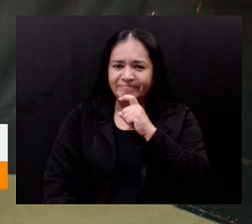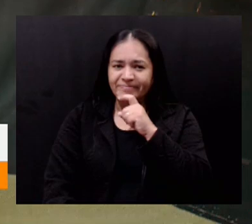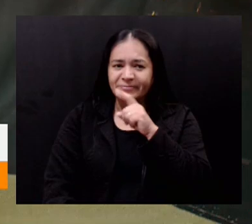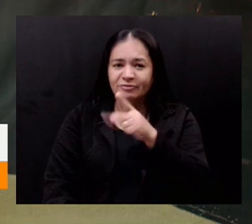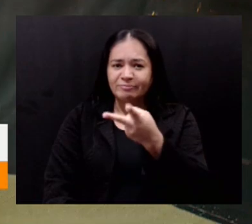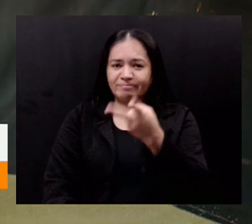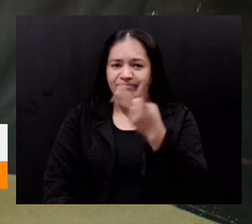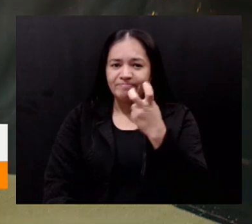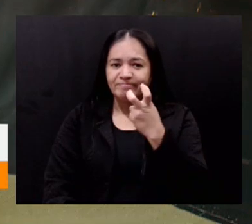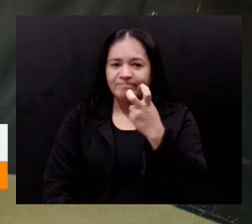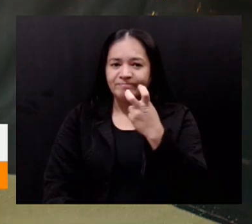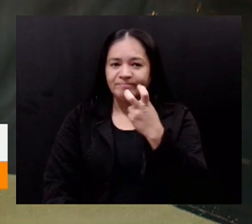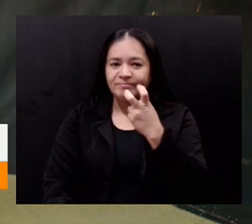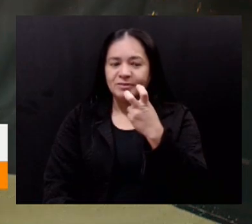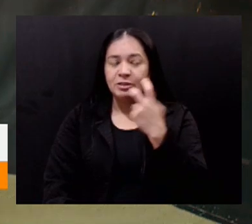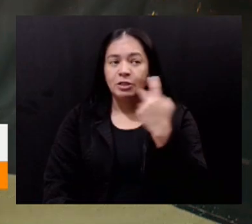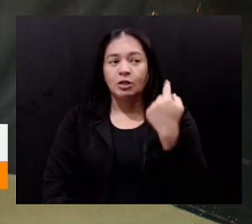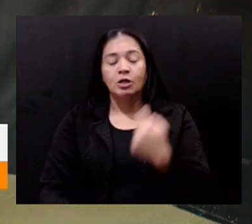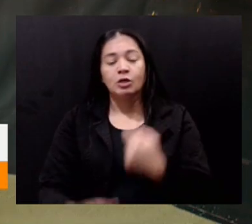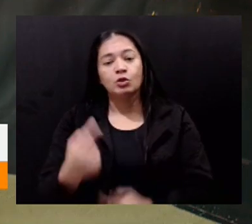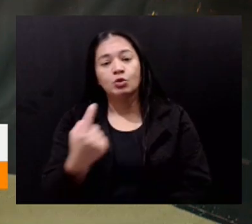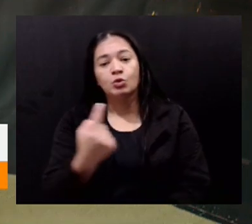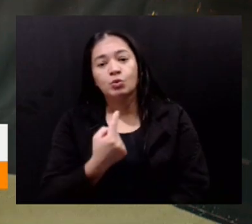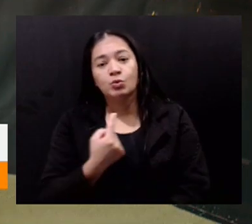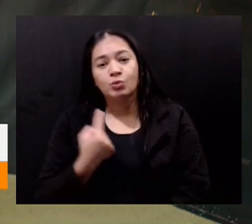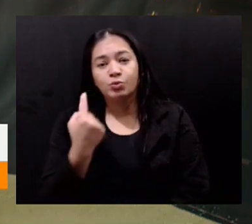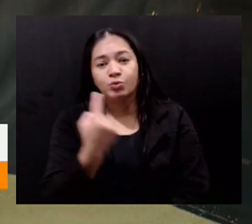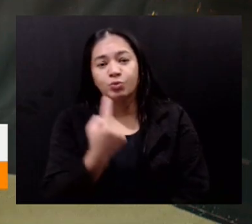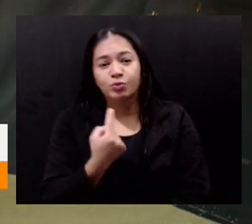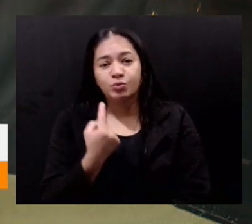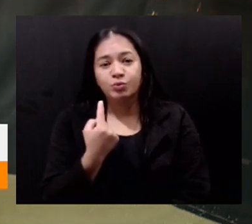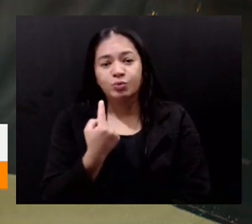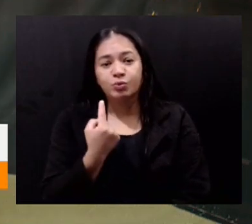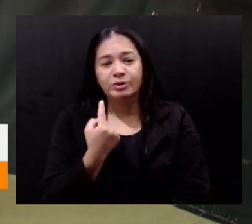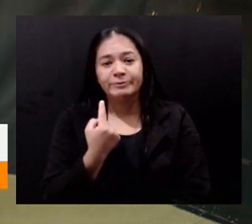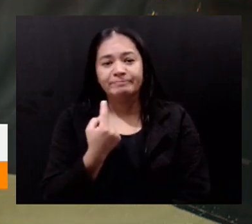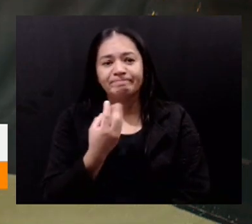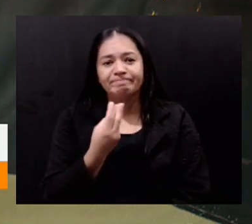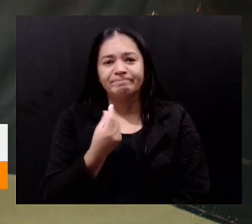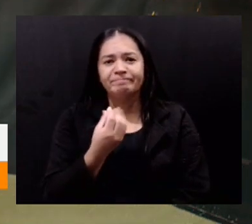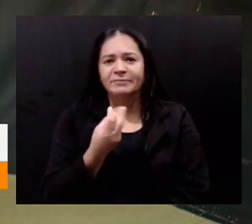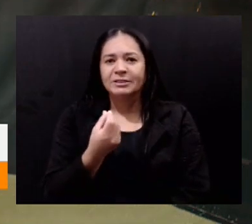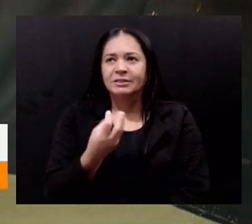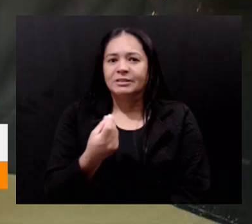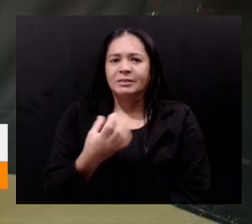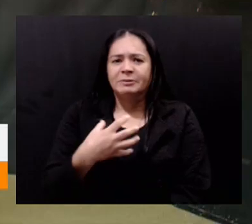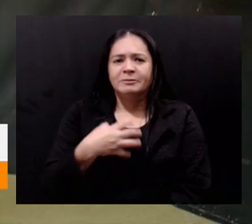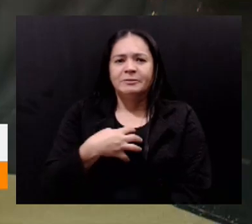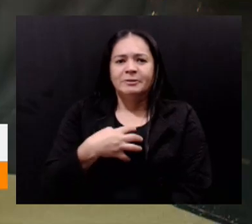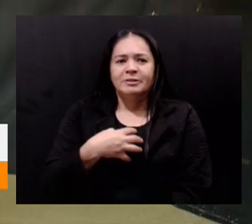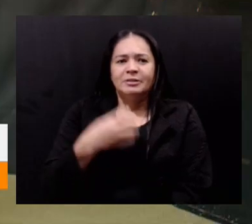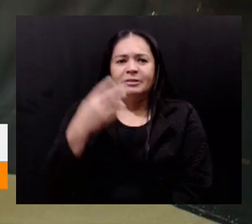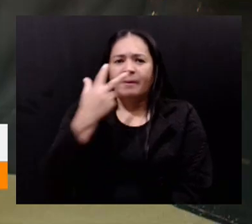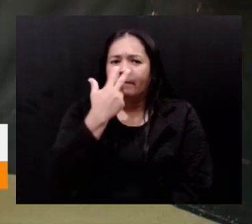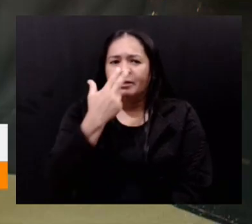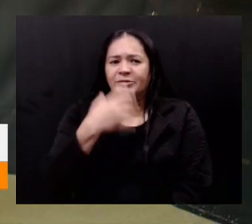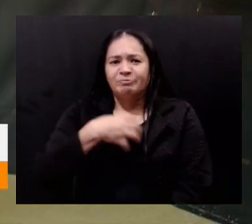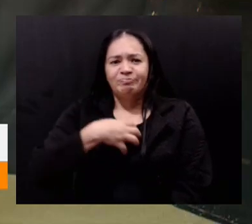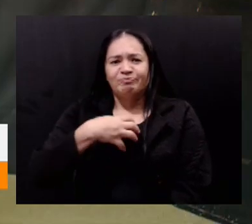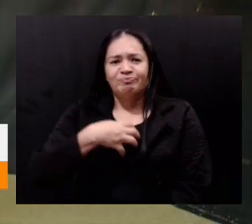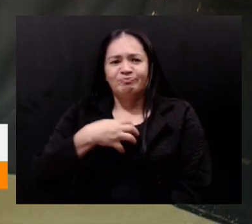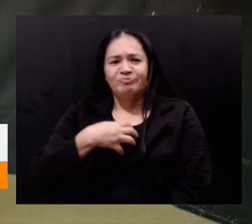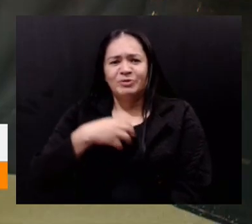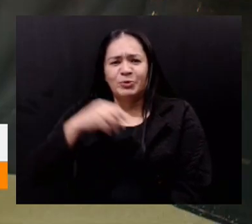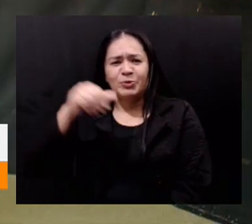está sozinho. Isso não gera alguma coisa assim, uma sensação ruim que